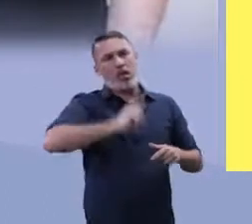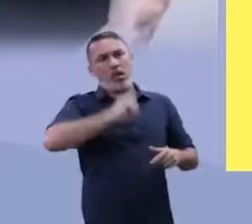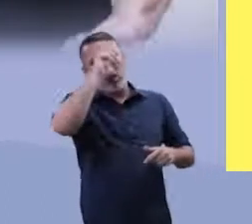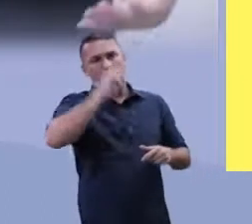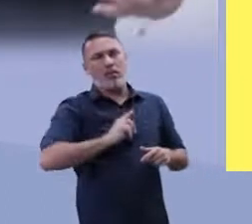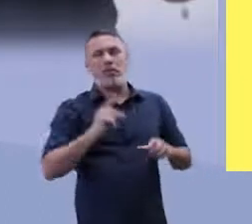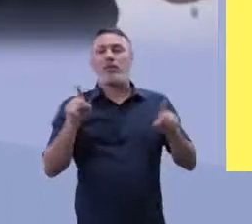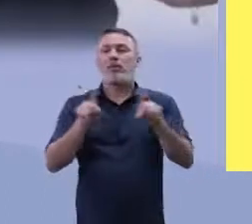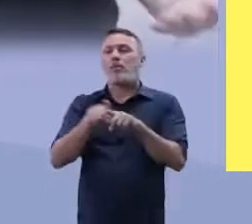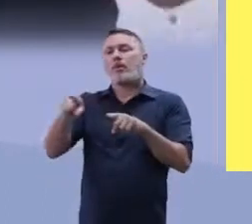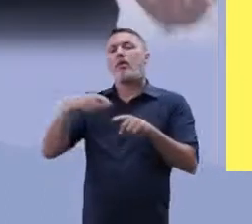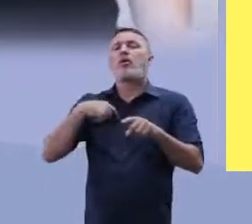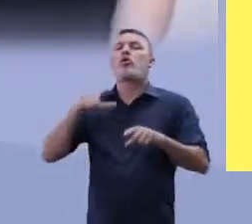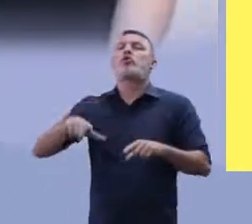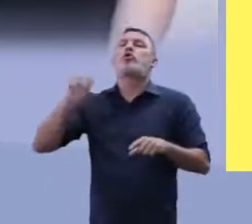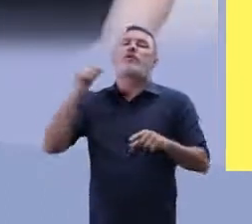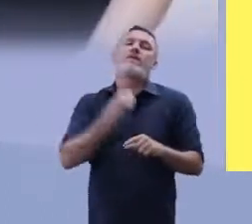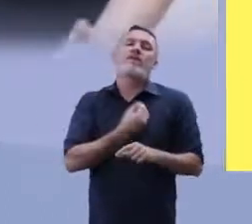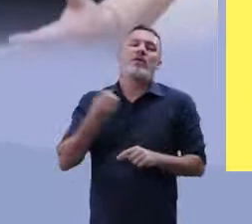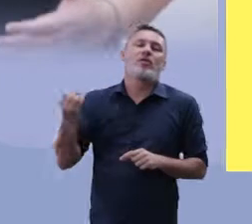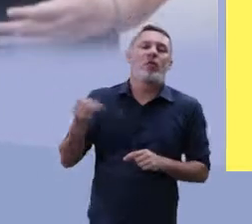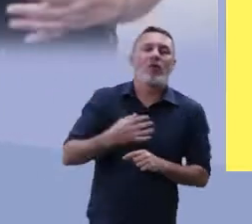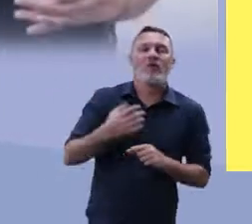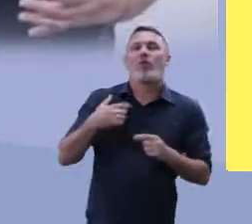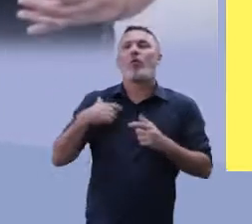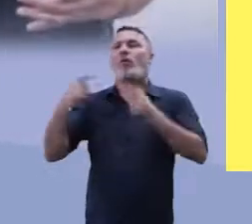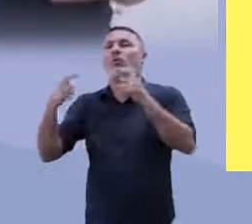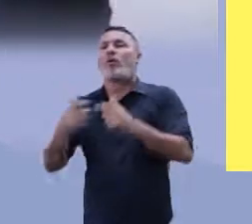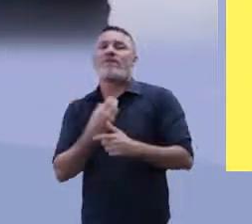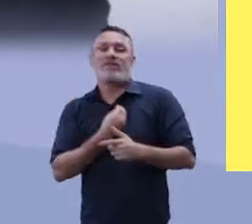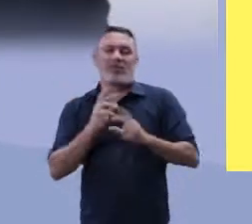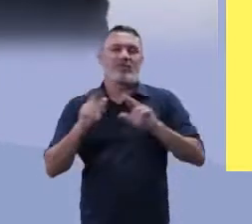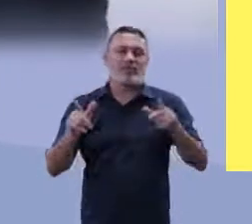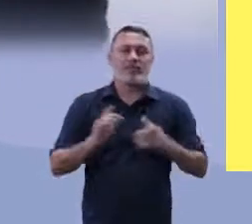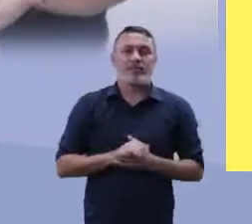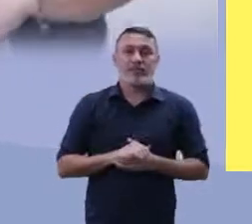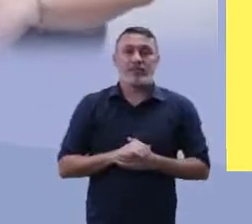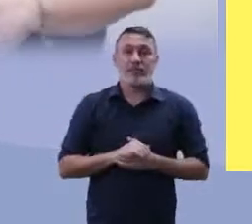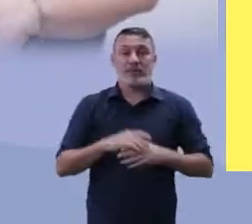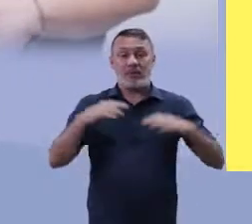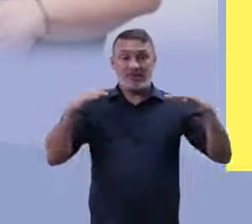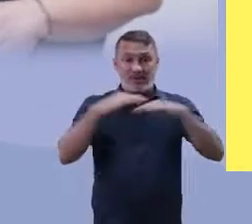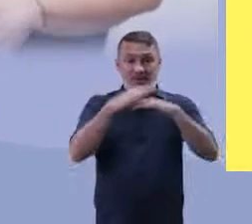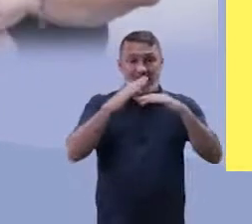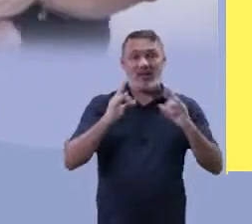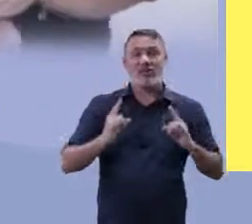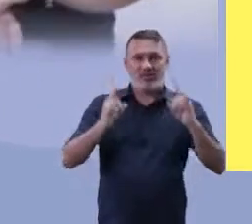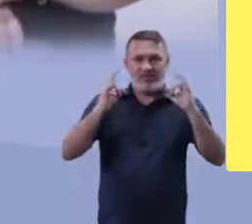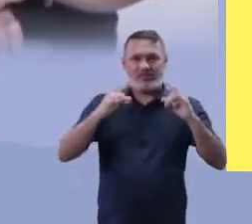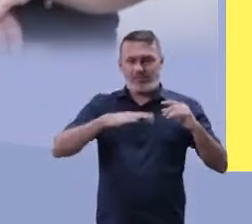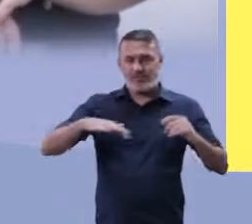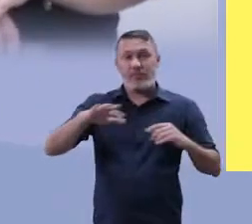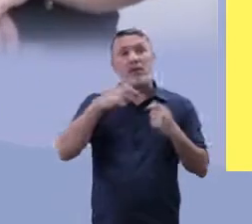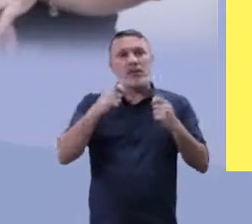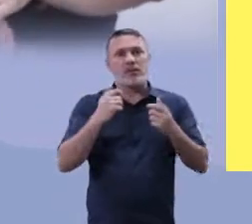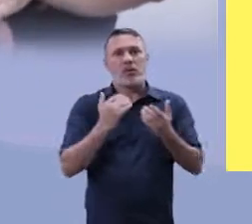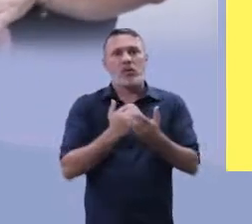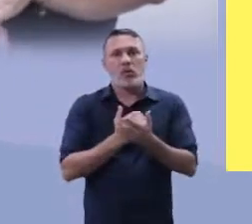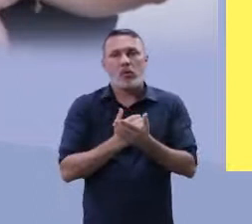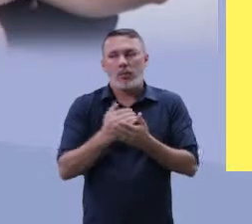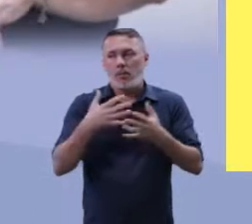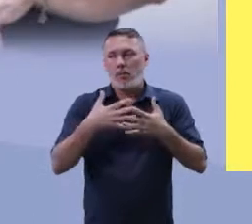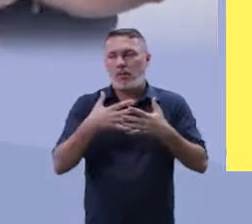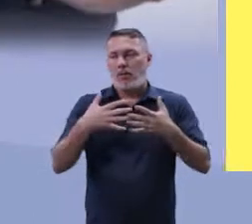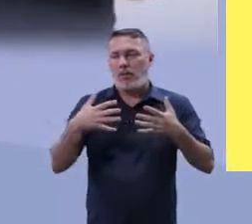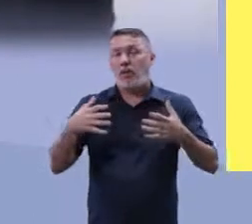onde queriam e vivendo e buscando uma nova realidade. As cidades precisavam ser reformadas. Surgiu então